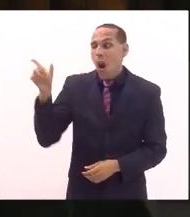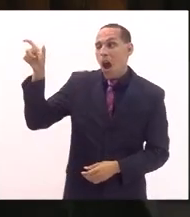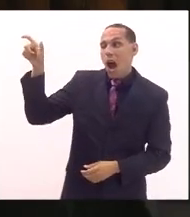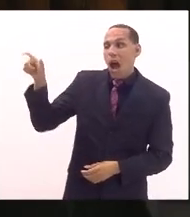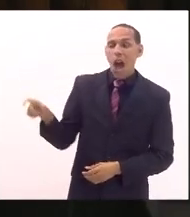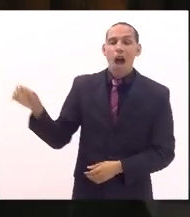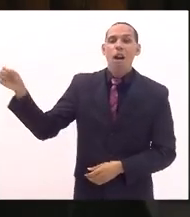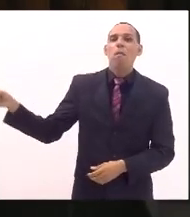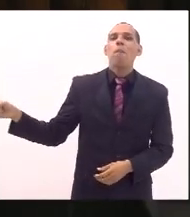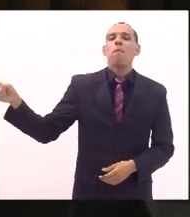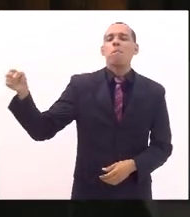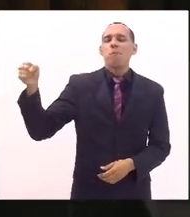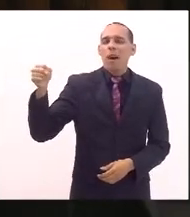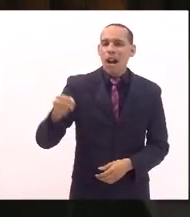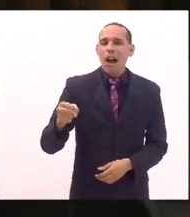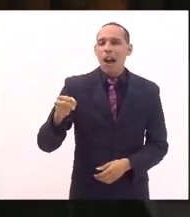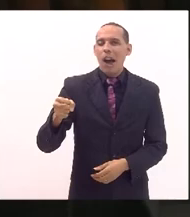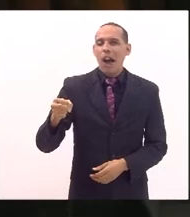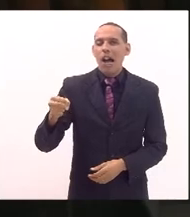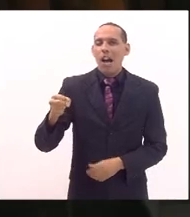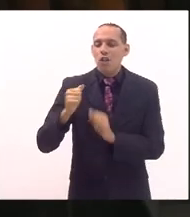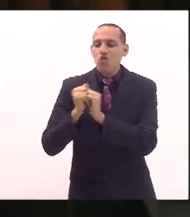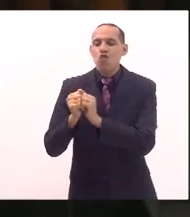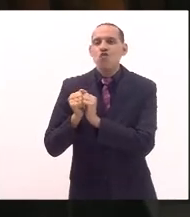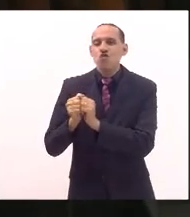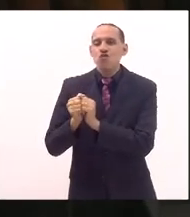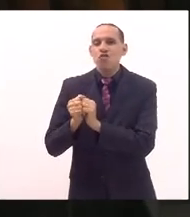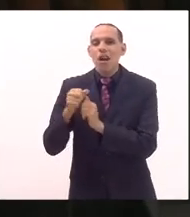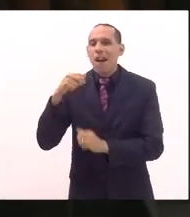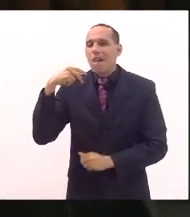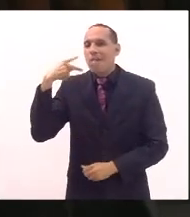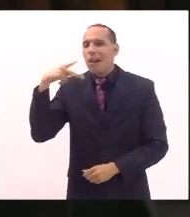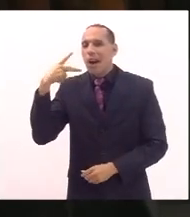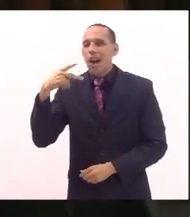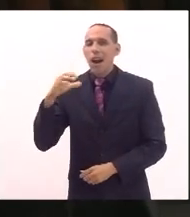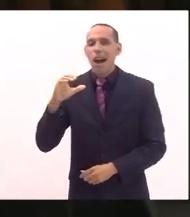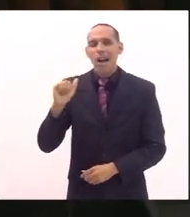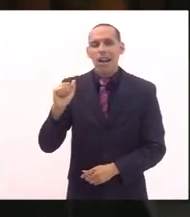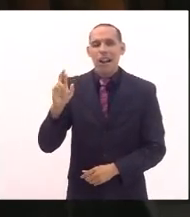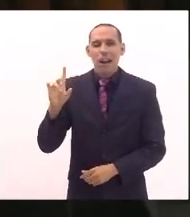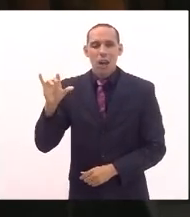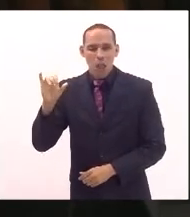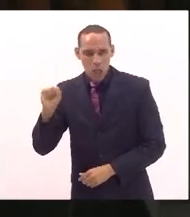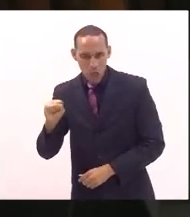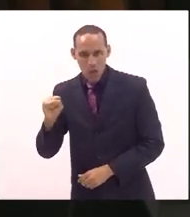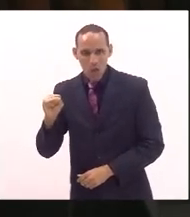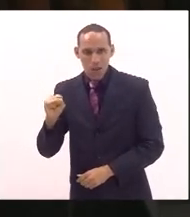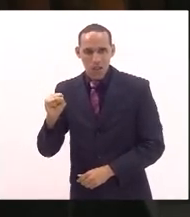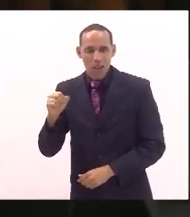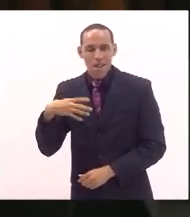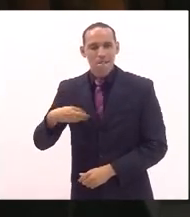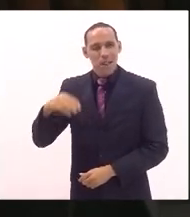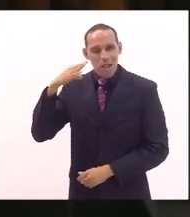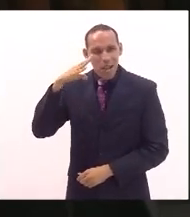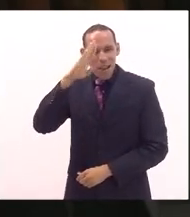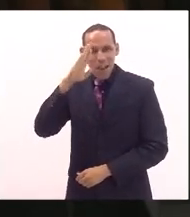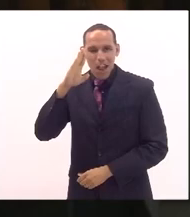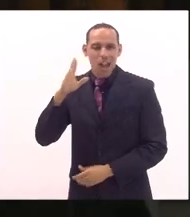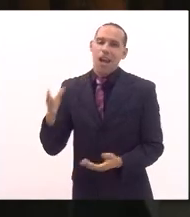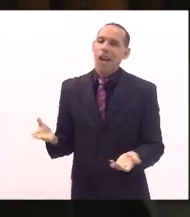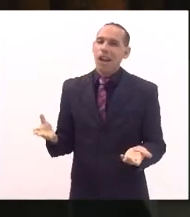estivesse nomeada no vereador nunca desisti do vereador Carlos bolsonaro seria objeto